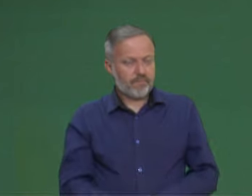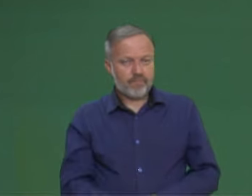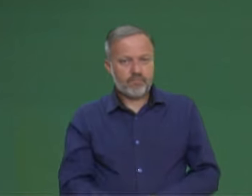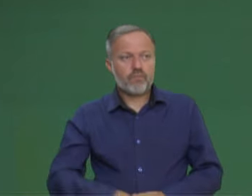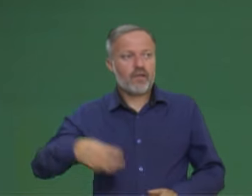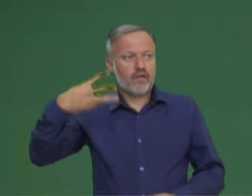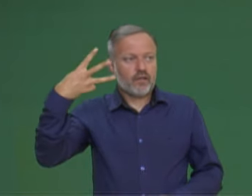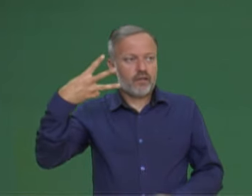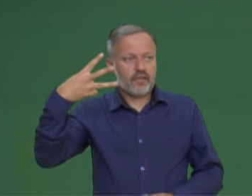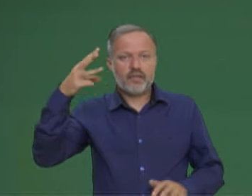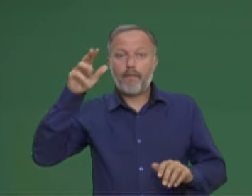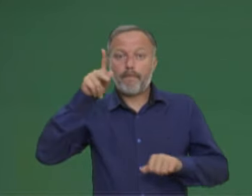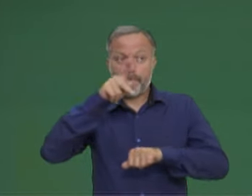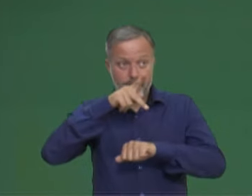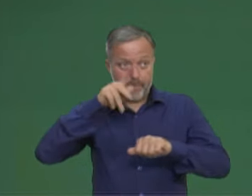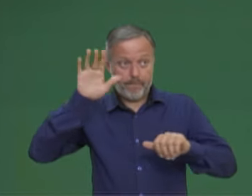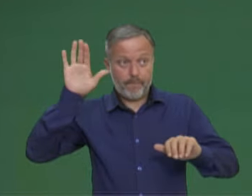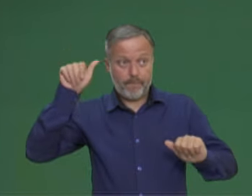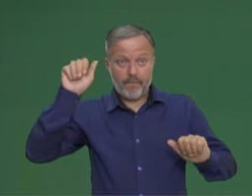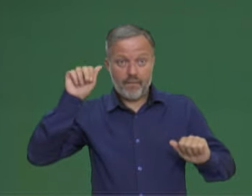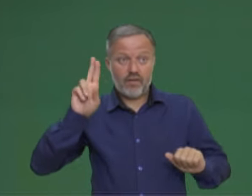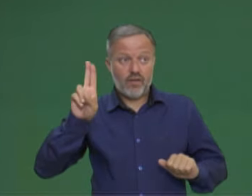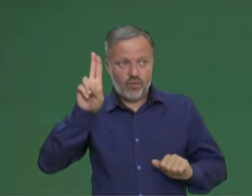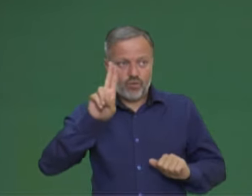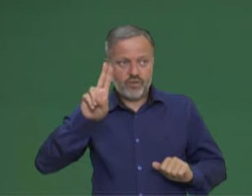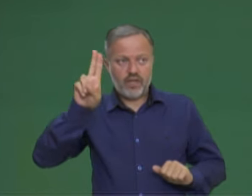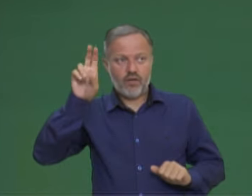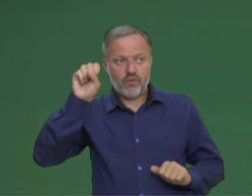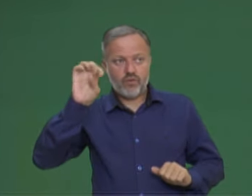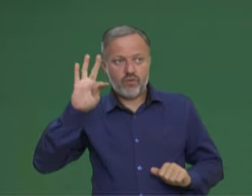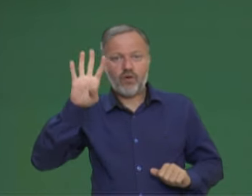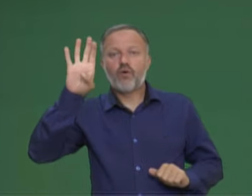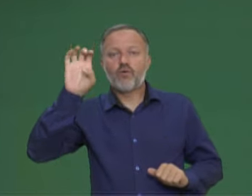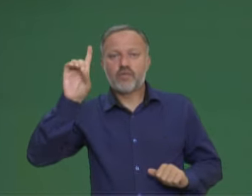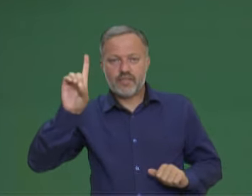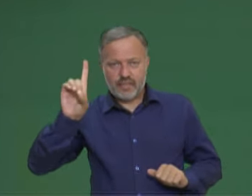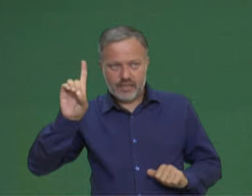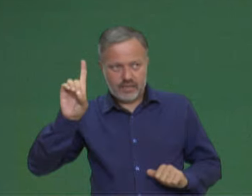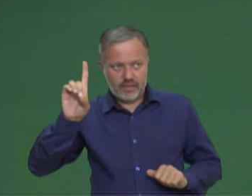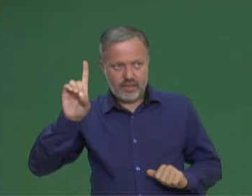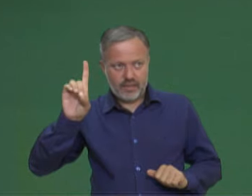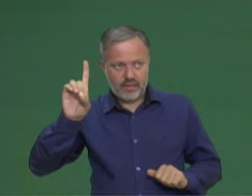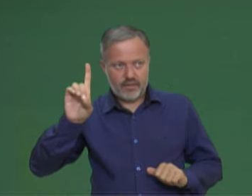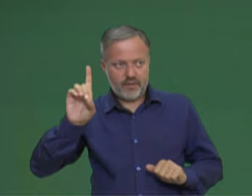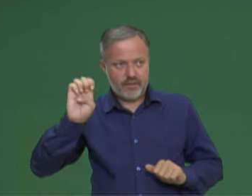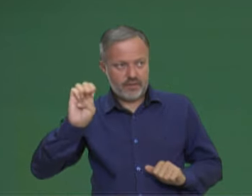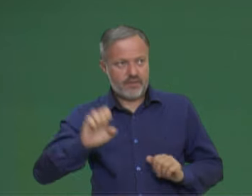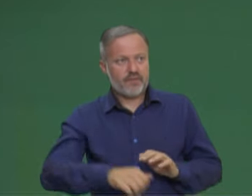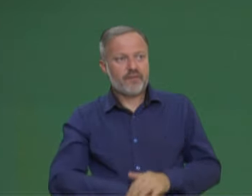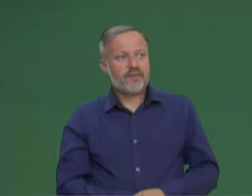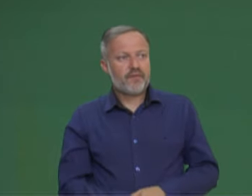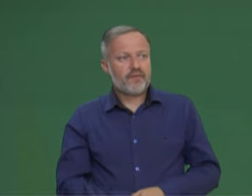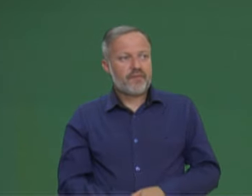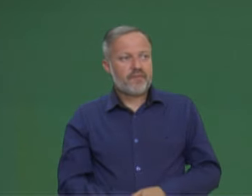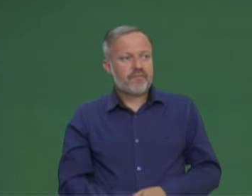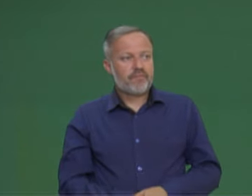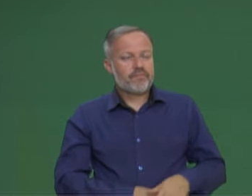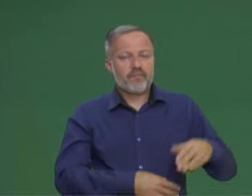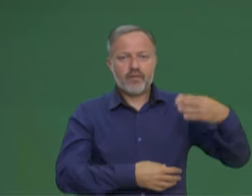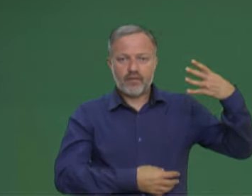Espanha, el uso del pronombre ustedes es... En Hispanoamérica, el uso del pronombre